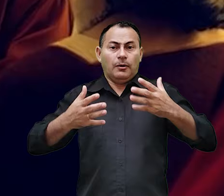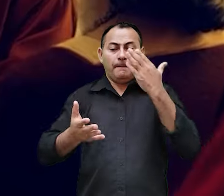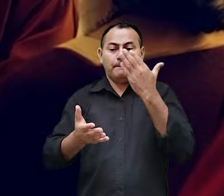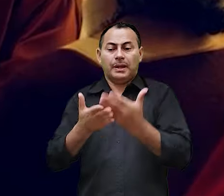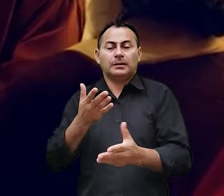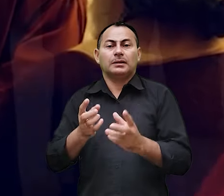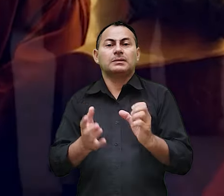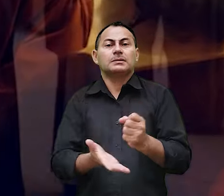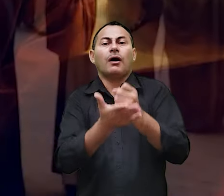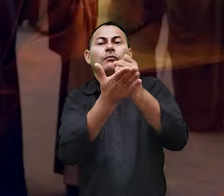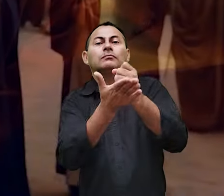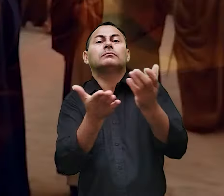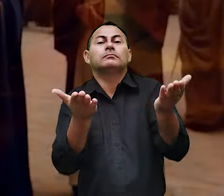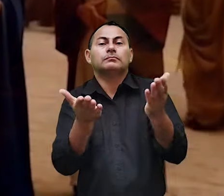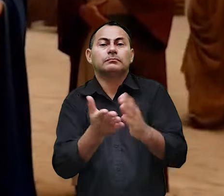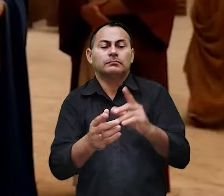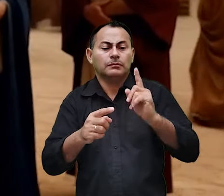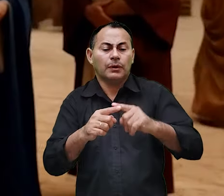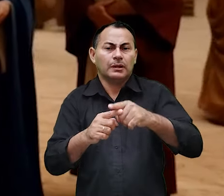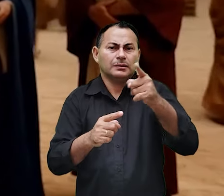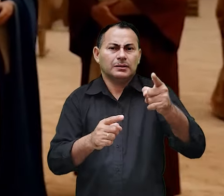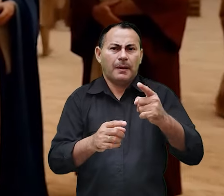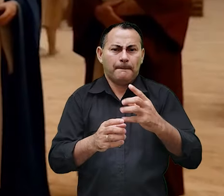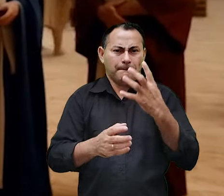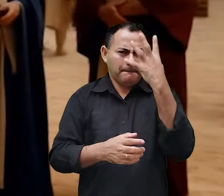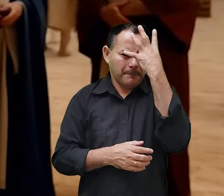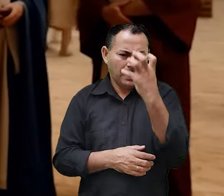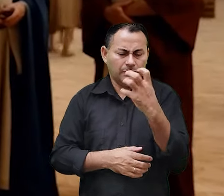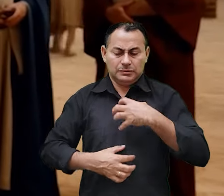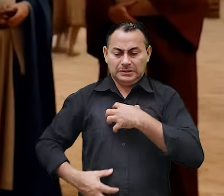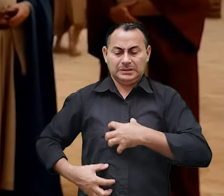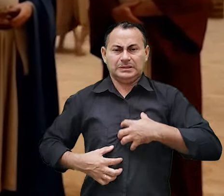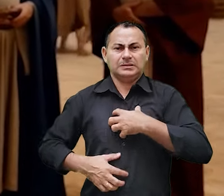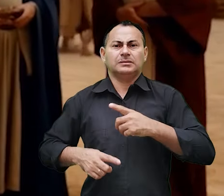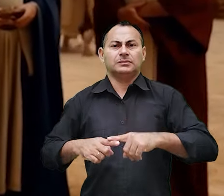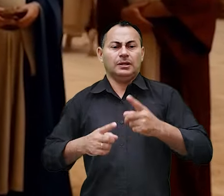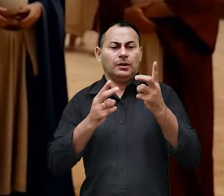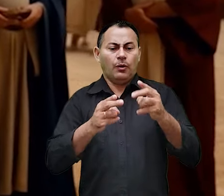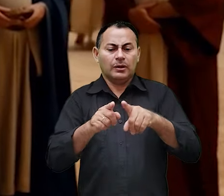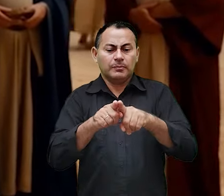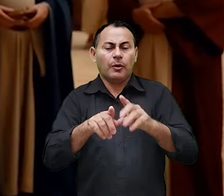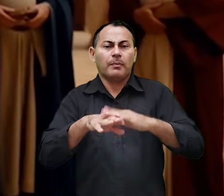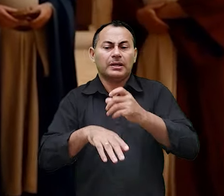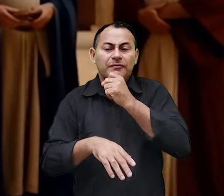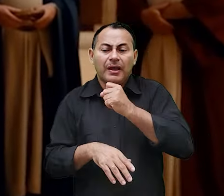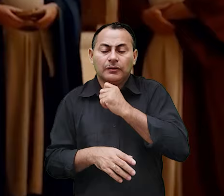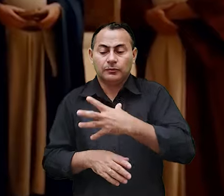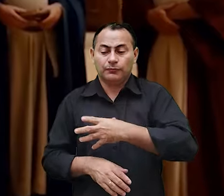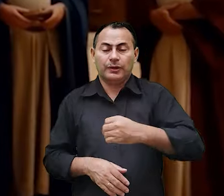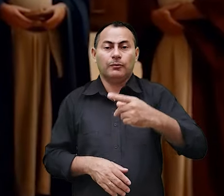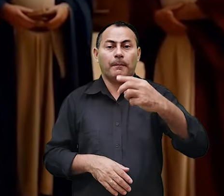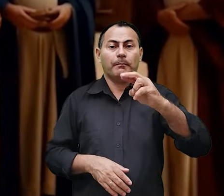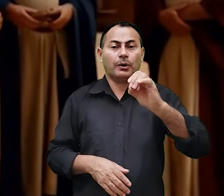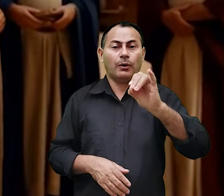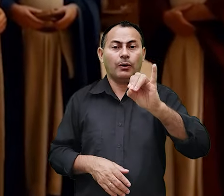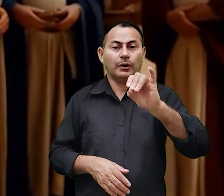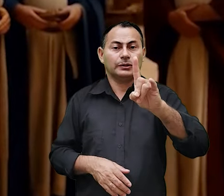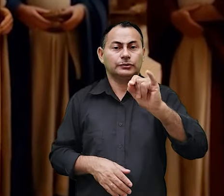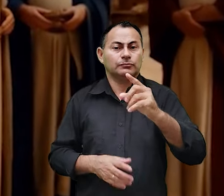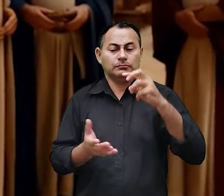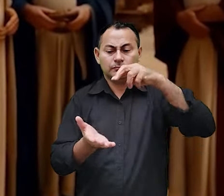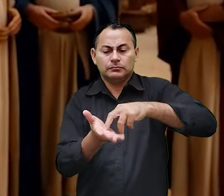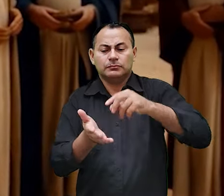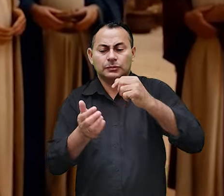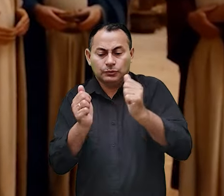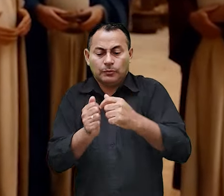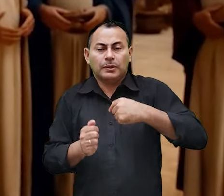não se alegram quando o perdido é salvo? E por que vocês estão bravos e com raiva, como o irmão mais velho do filho pródigo, e